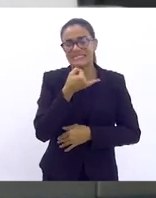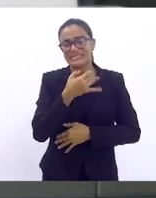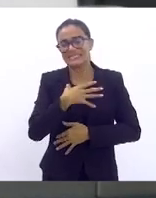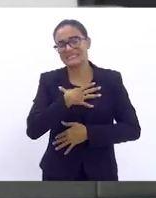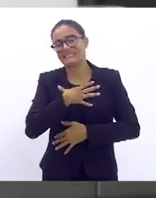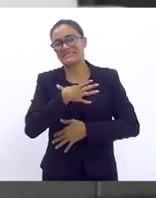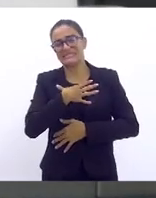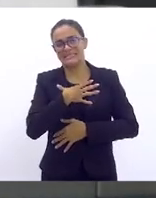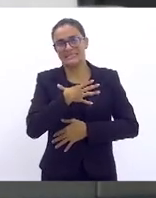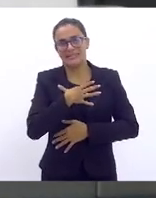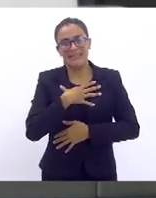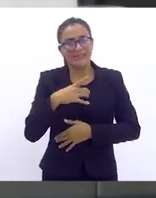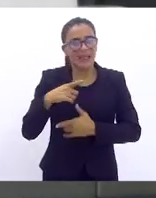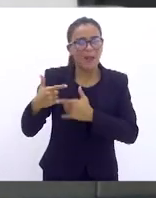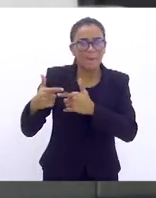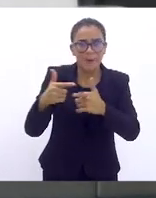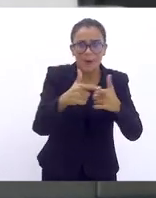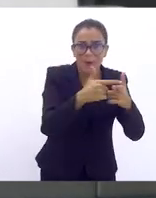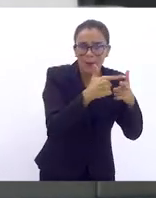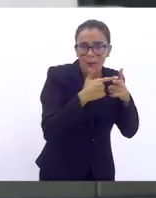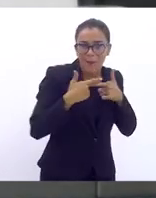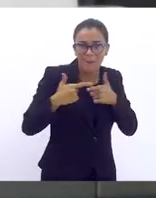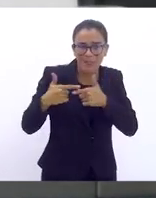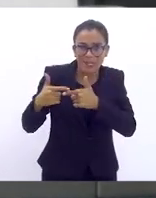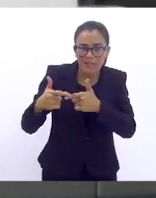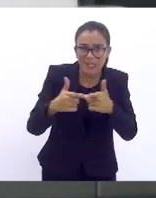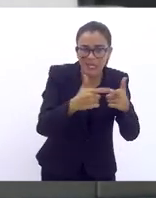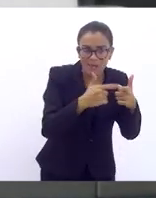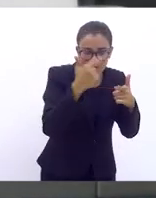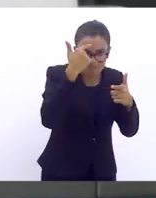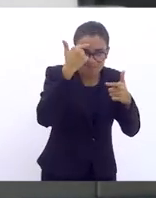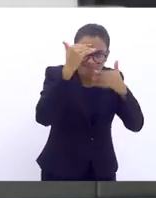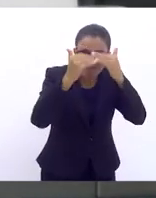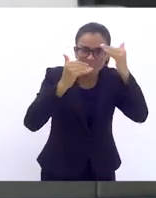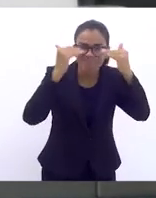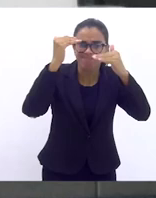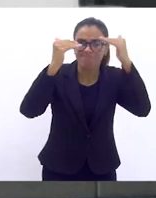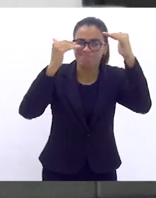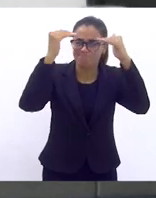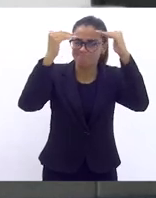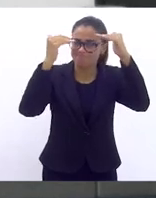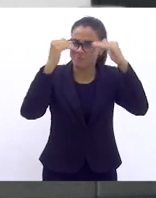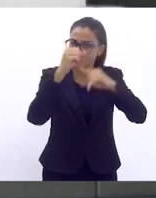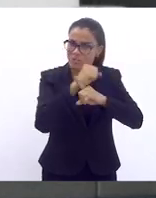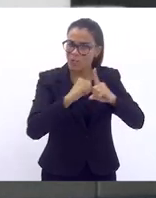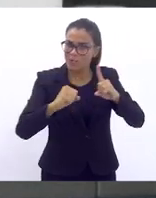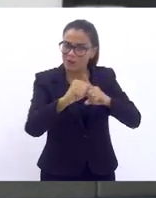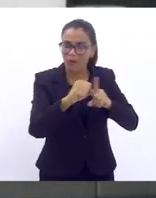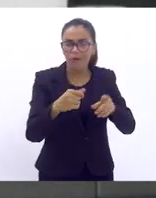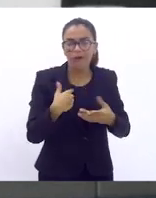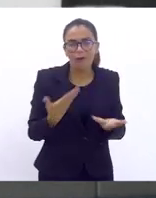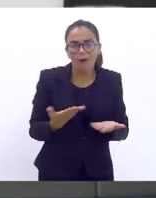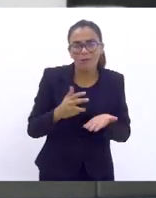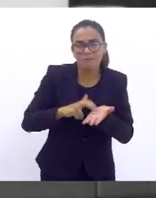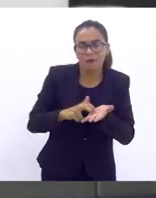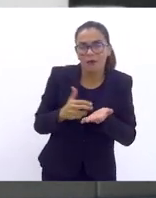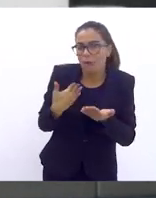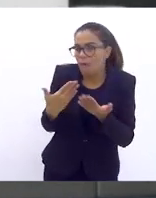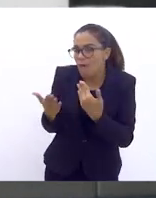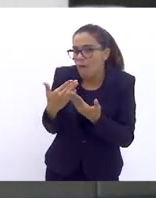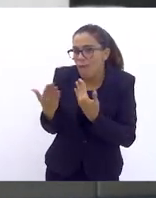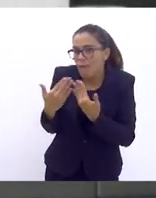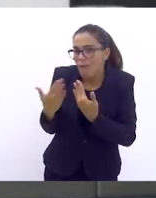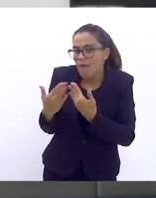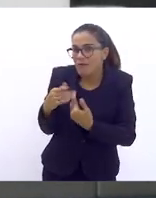tem problemas na sua própria construção eu conversava agora pela manhã com a